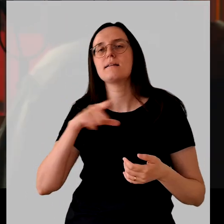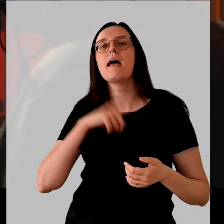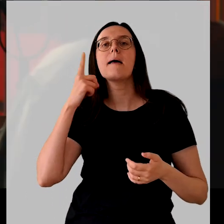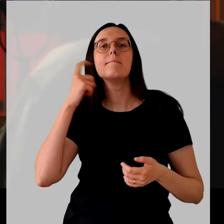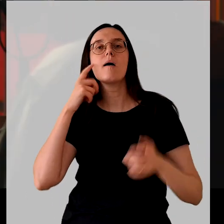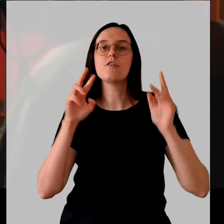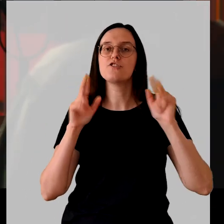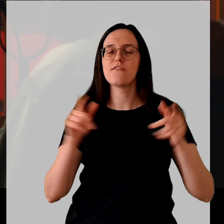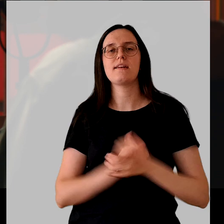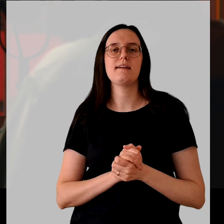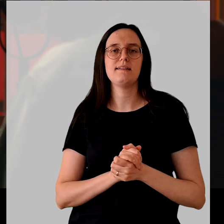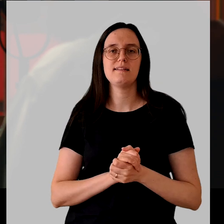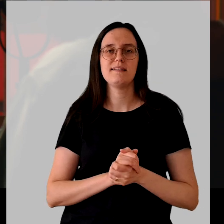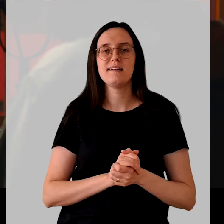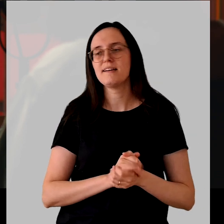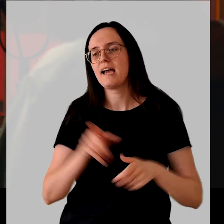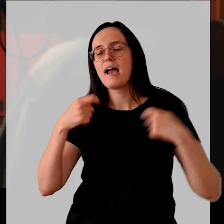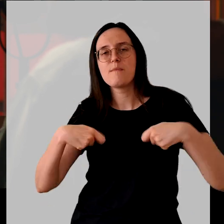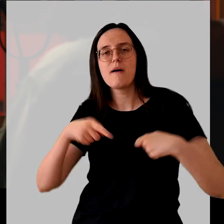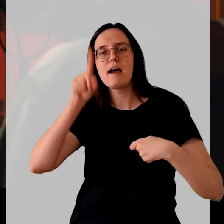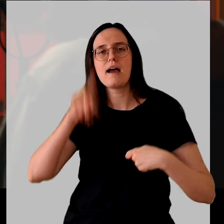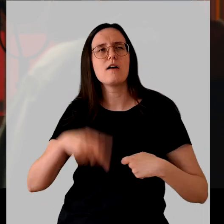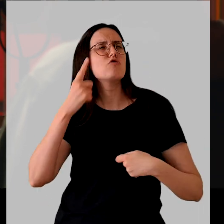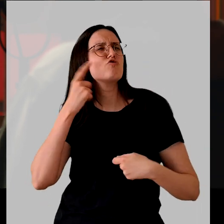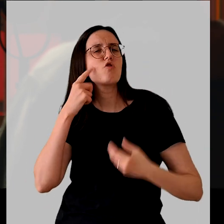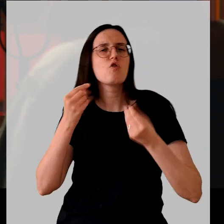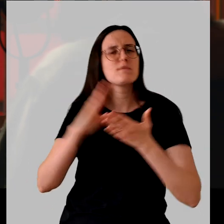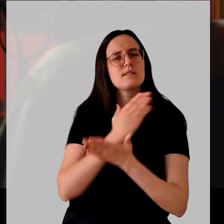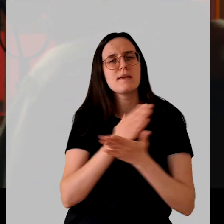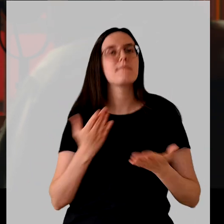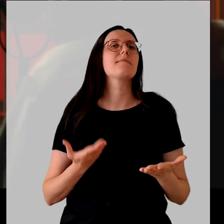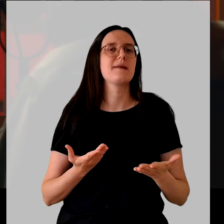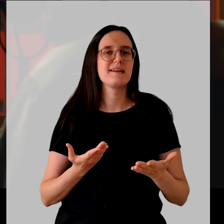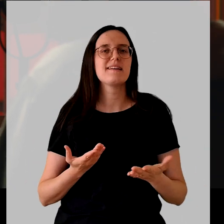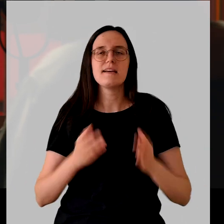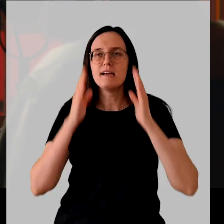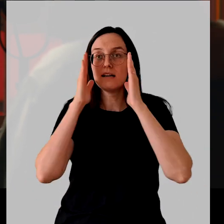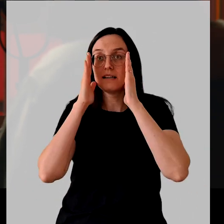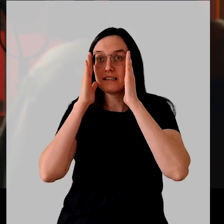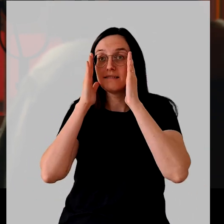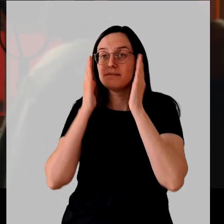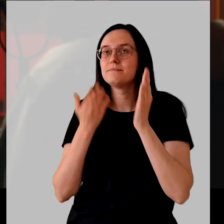que faz um barulho diferente, tem que, né, dar uma isolada no som que ele está emitindo.